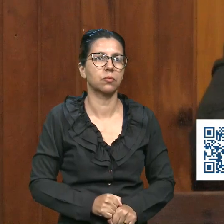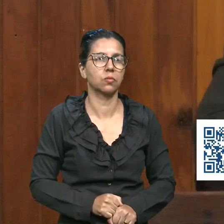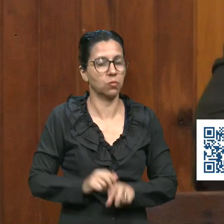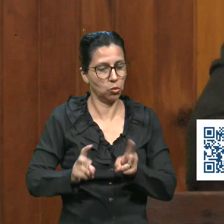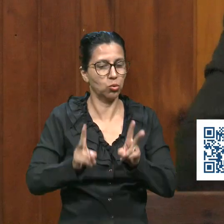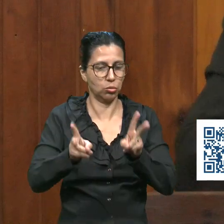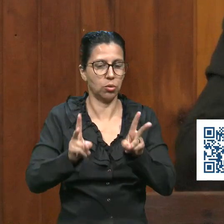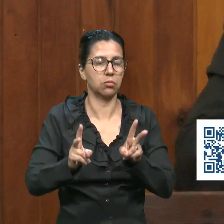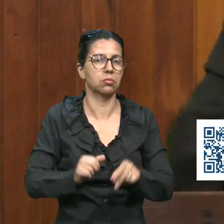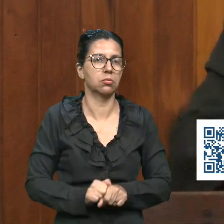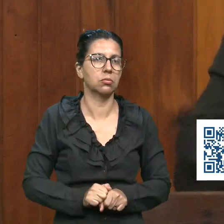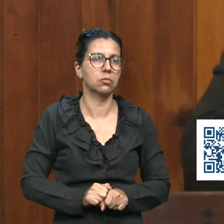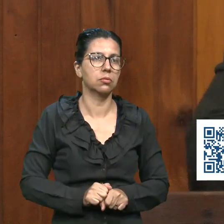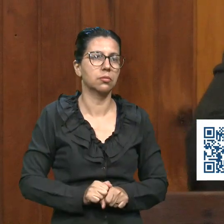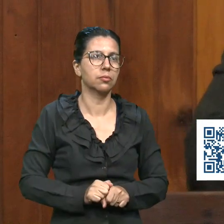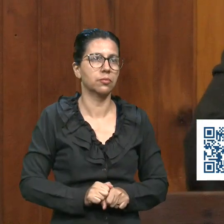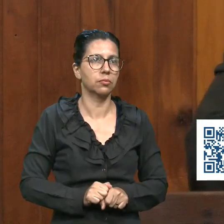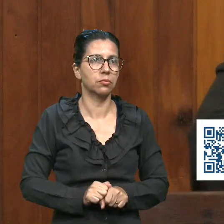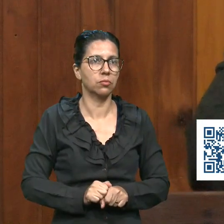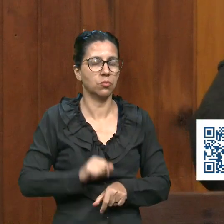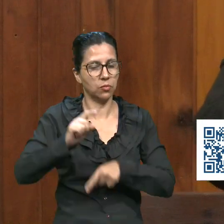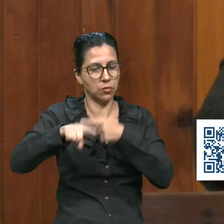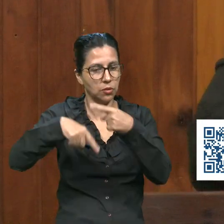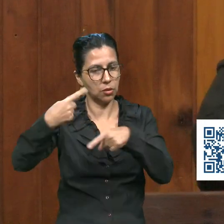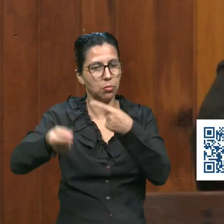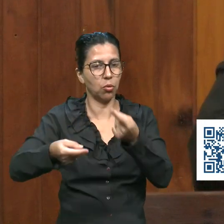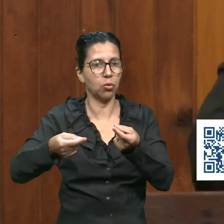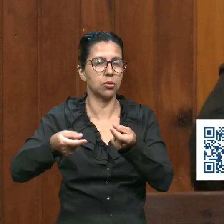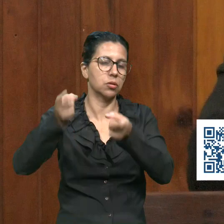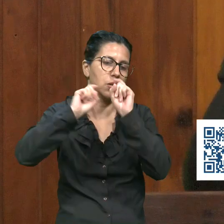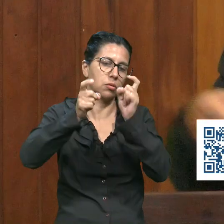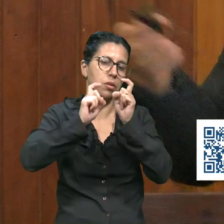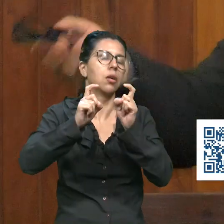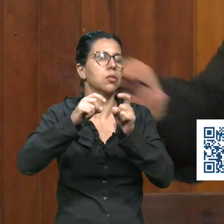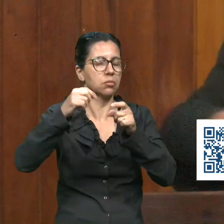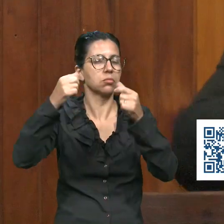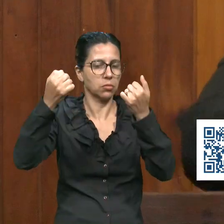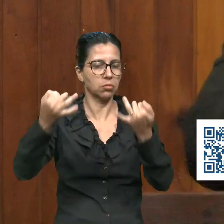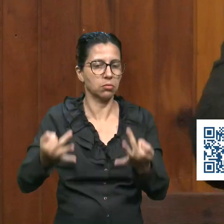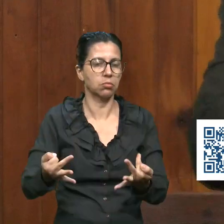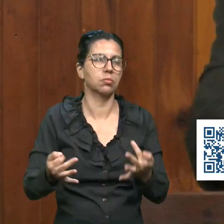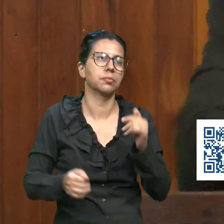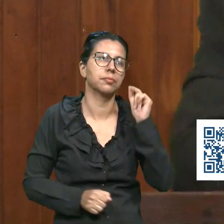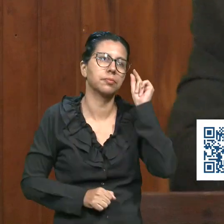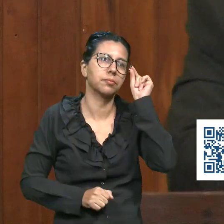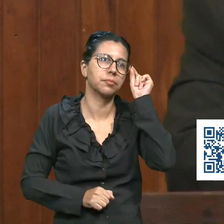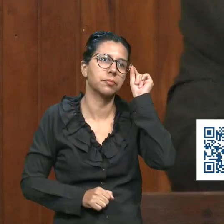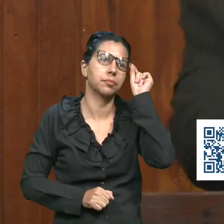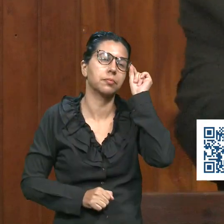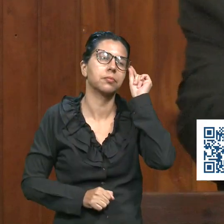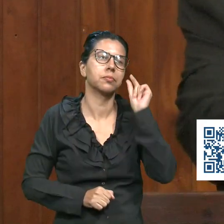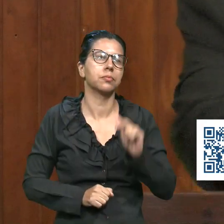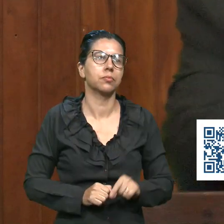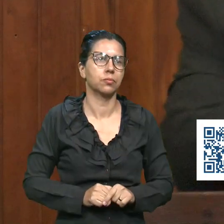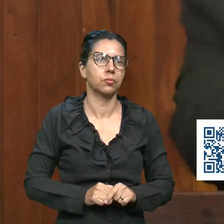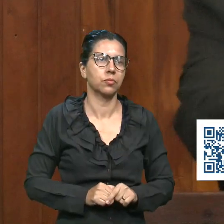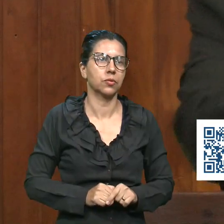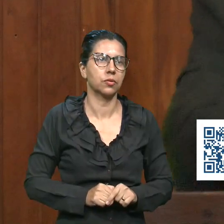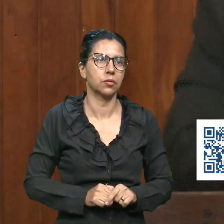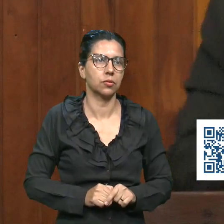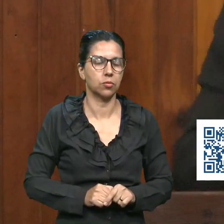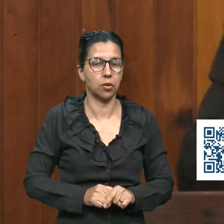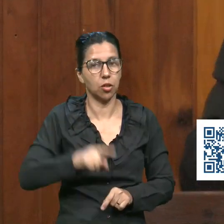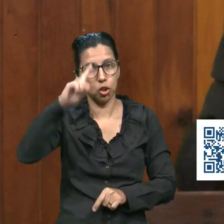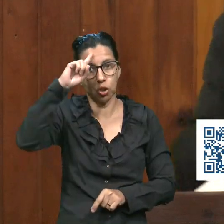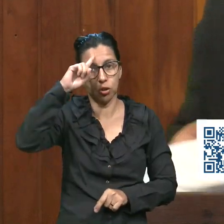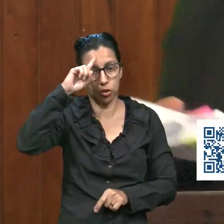vamos continuar tratando desse assunto nas próximas sessões. Tem outros requerimentos também que eu estou fazendo, que vão estar constantes da próxima pauta. Não pensem vocês que nós vamos